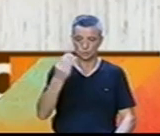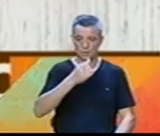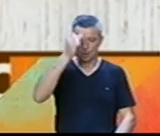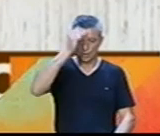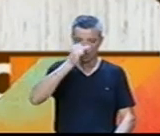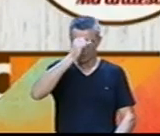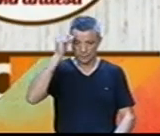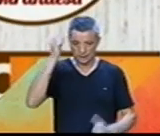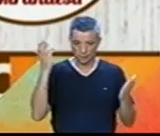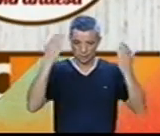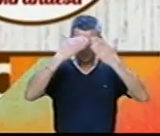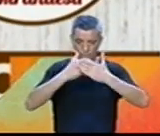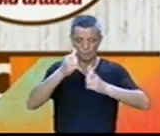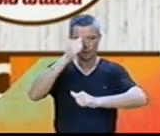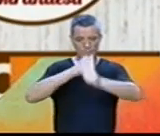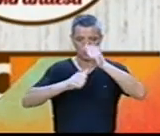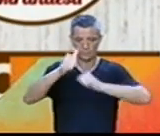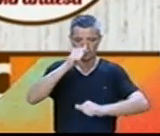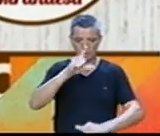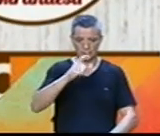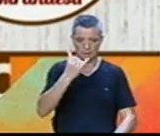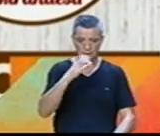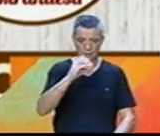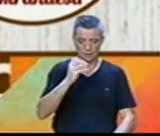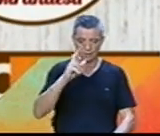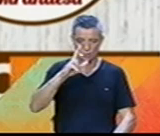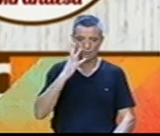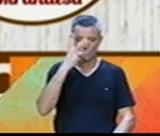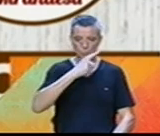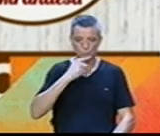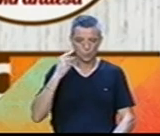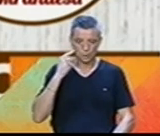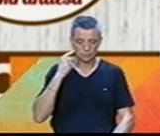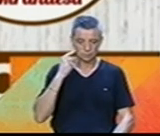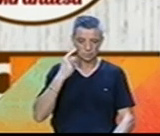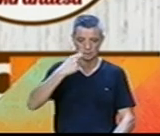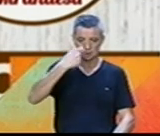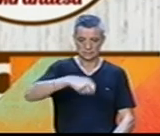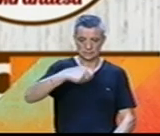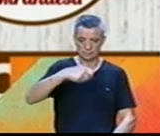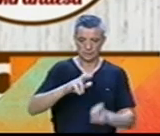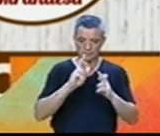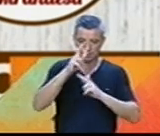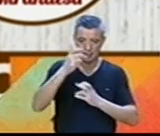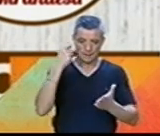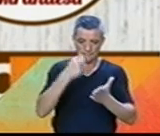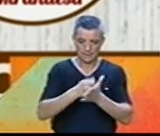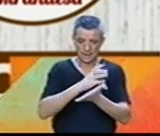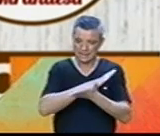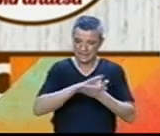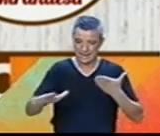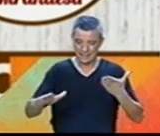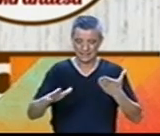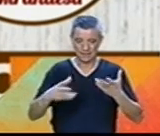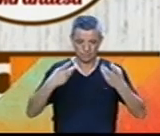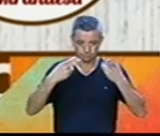noite, depois podem beber um licor escorrupchar, comer um bolinho de Dona Antoninha lá de Vimioso. Senhor Presidente, paga-se entrada? Não se paga entrada. Não se paga